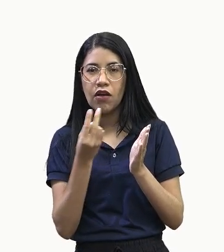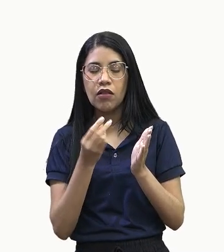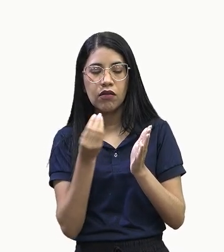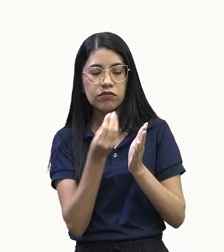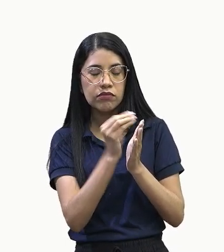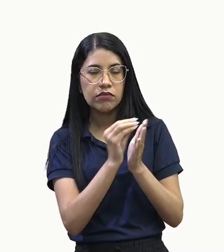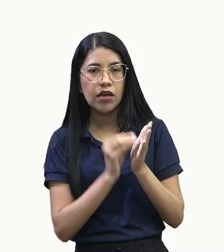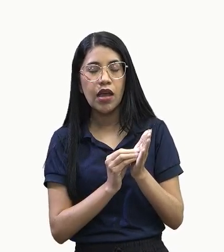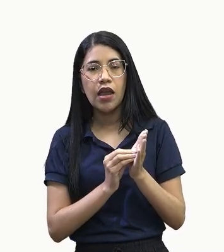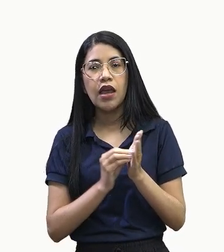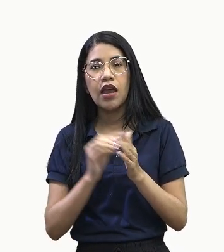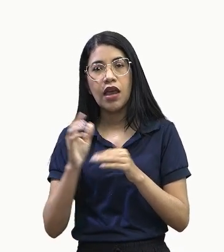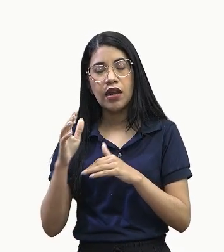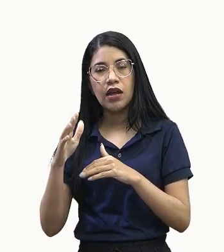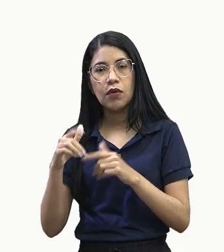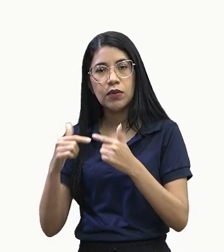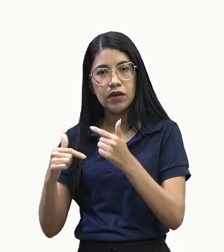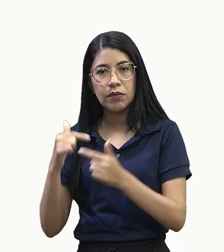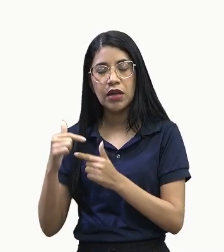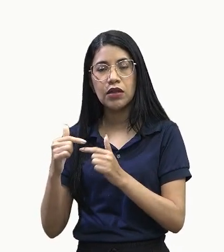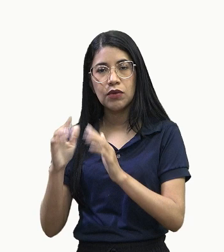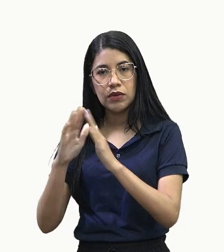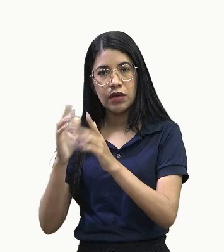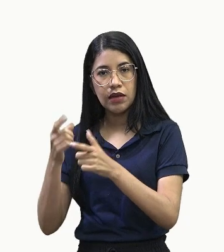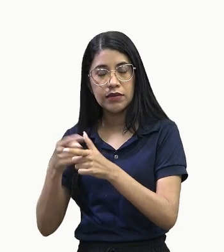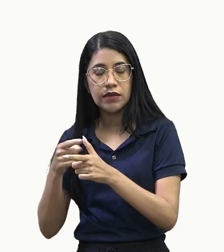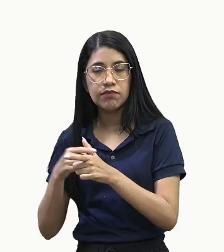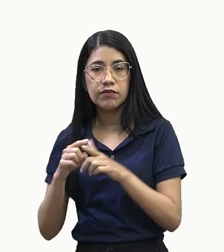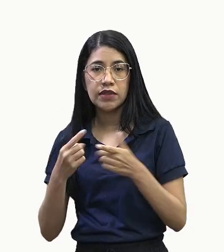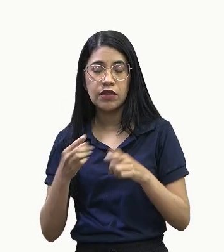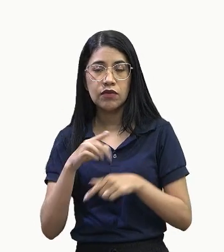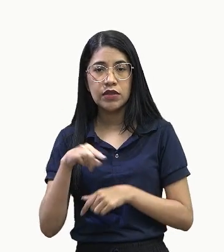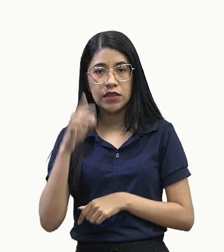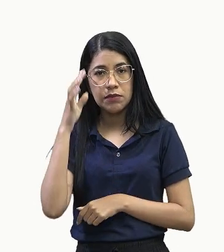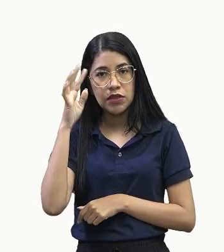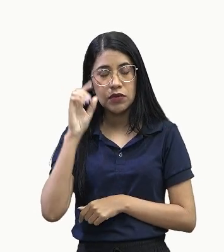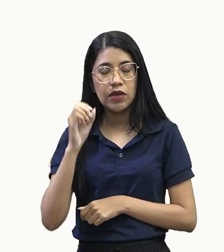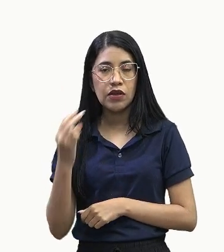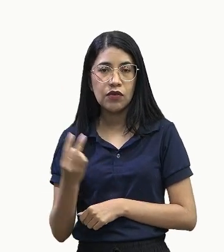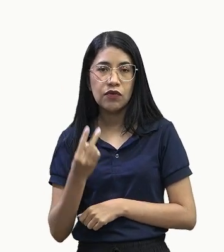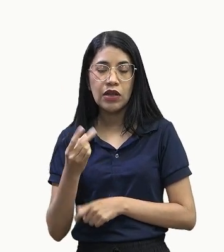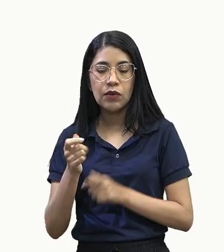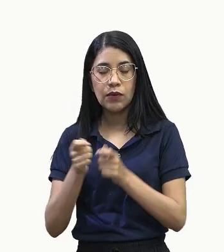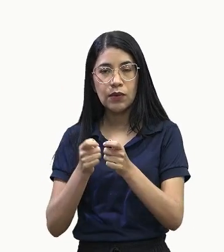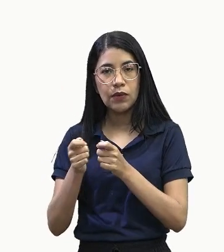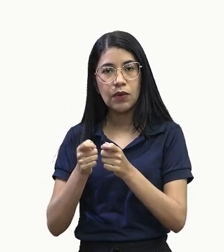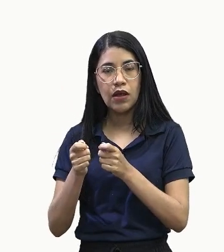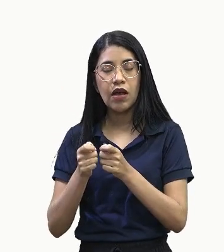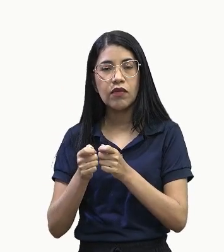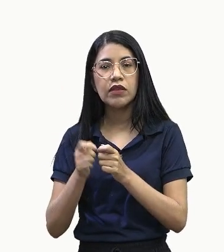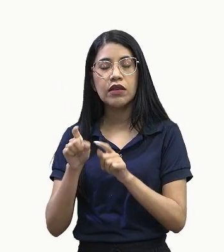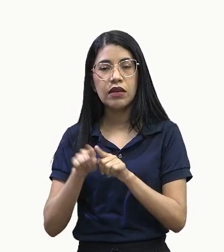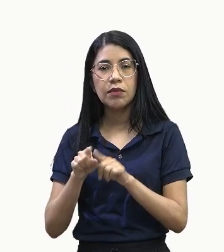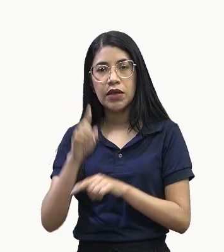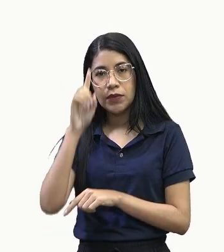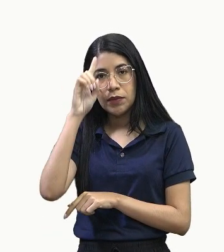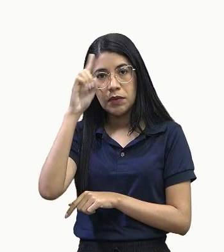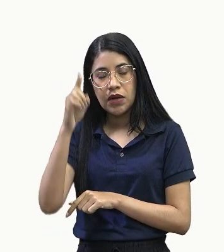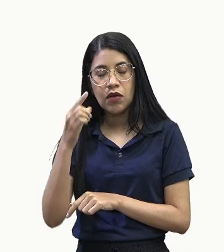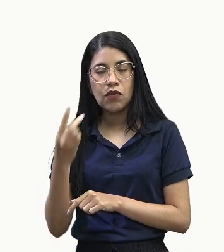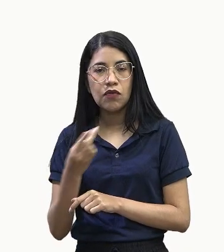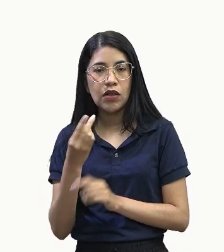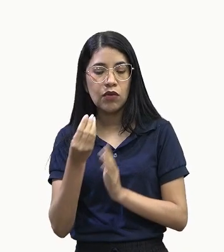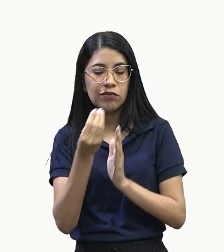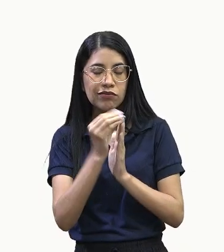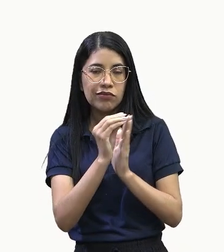do próprio patrão. Então, obviamente, você deve imaginar que o preço, quem controlava era o patrão, que colocava o